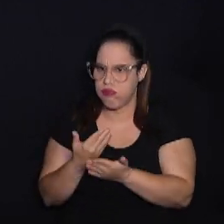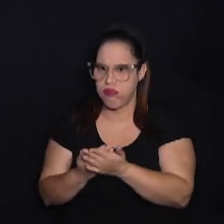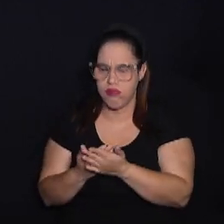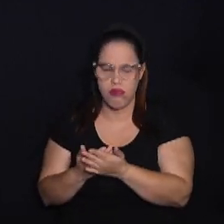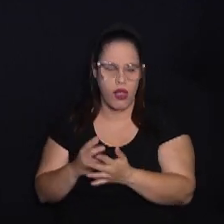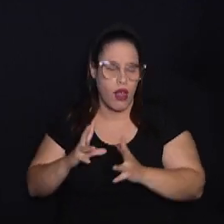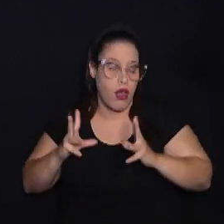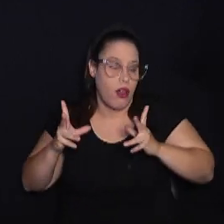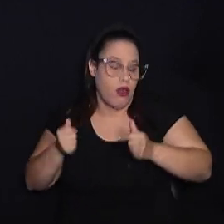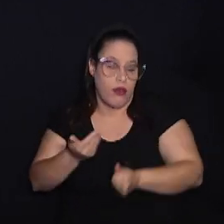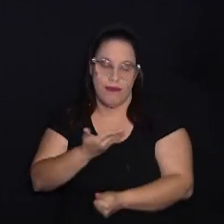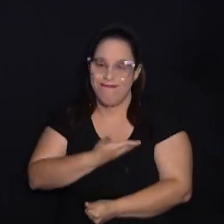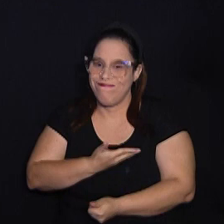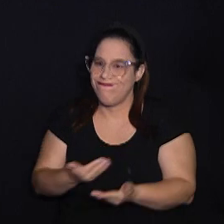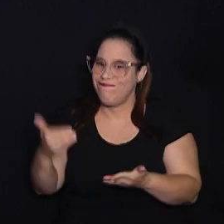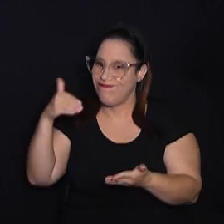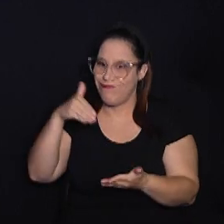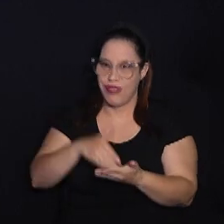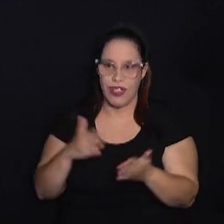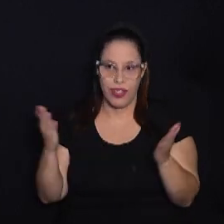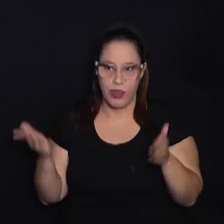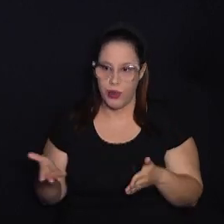que ficaram até hoje.